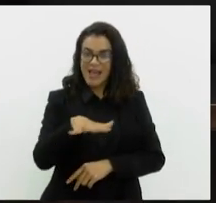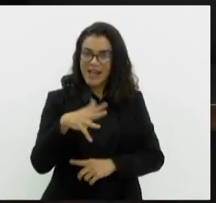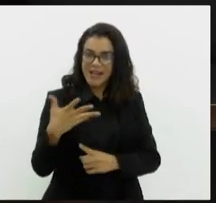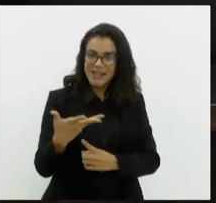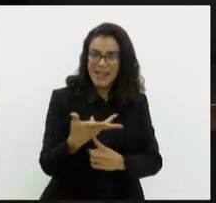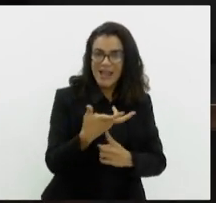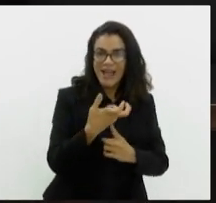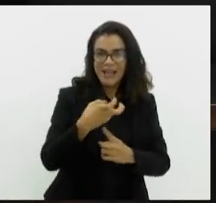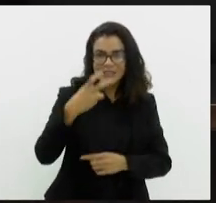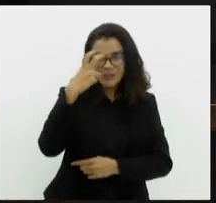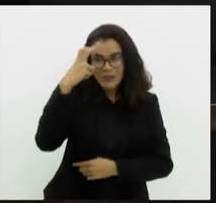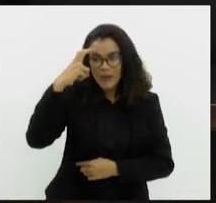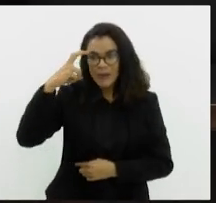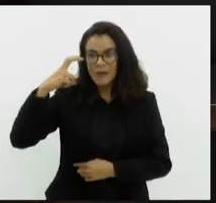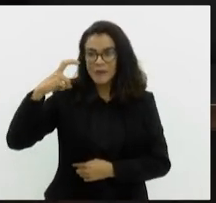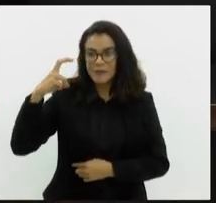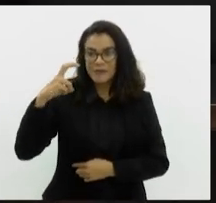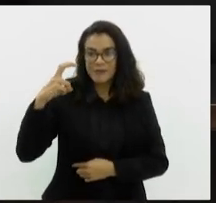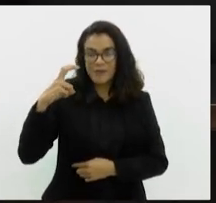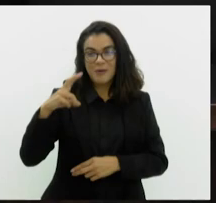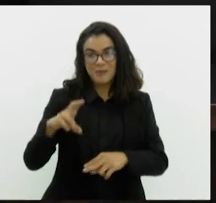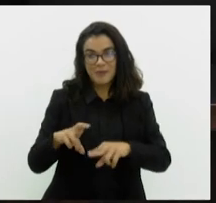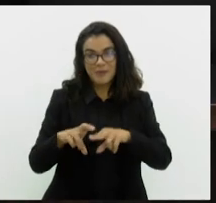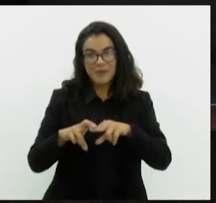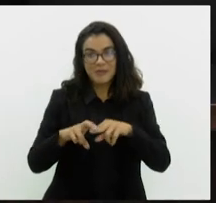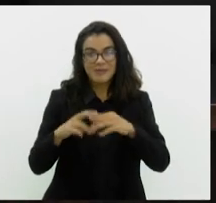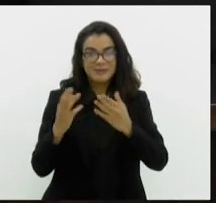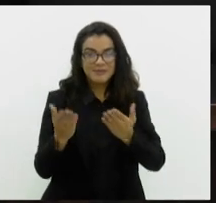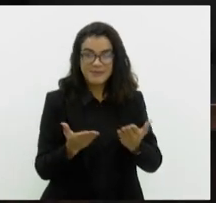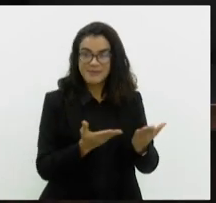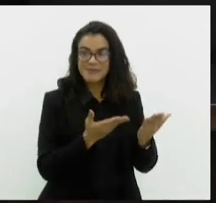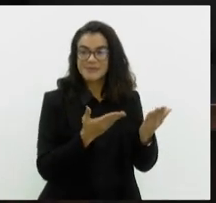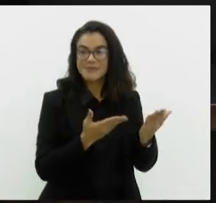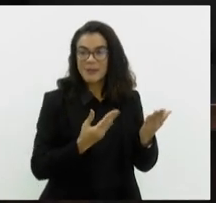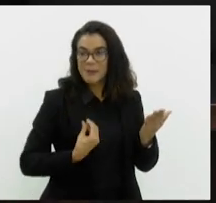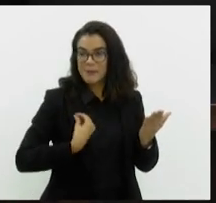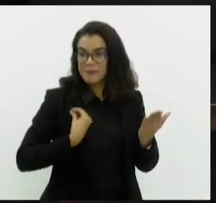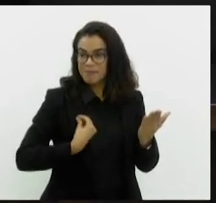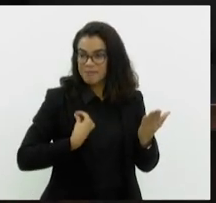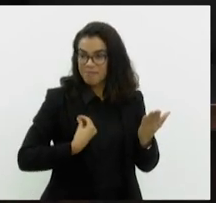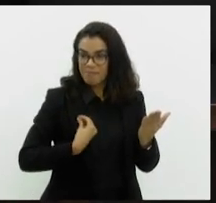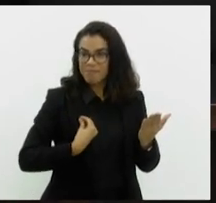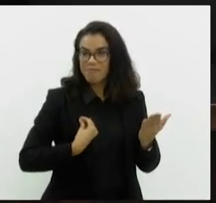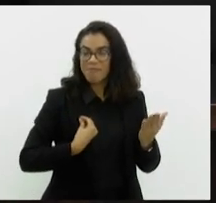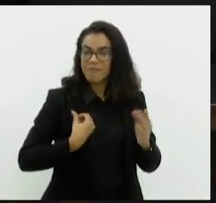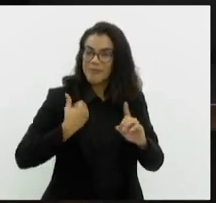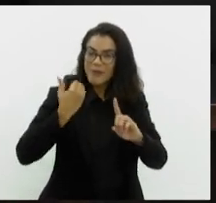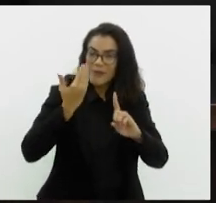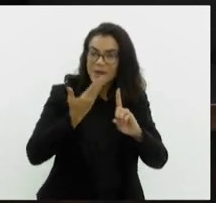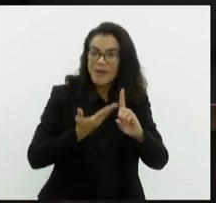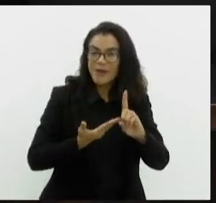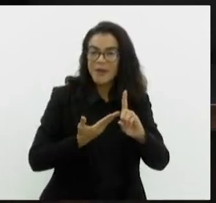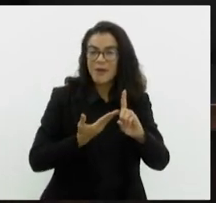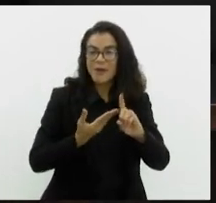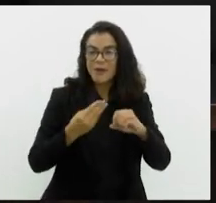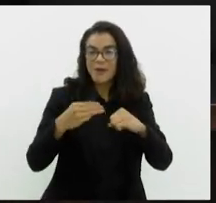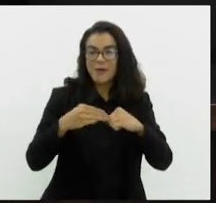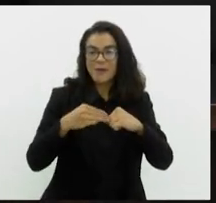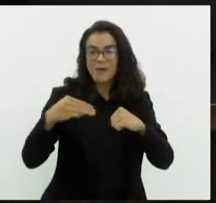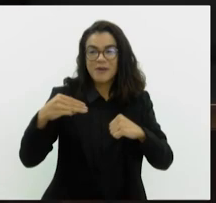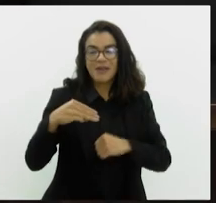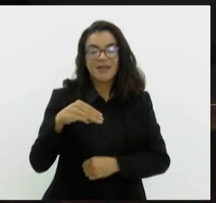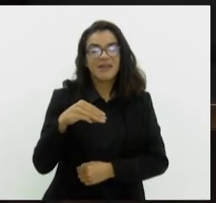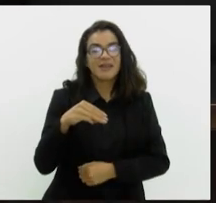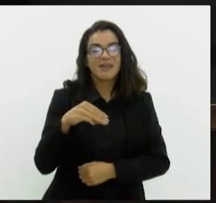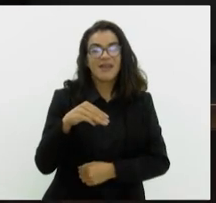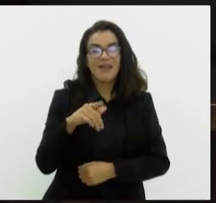da cultura, e não à toa temos aqui presentes hoje, né, nesta linda homenagem, o mestre Galo da